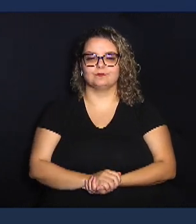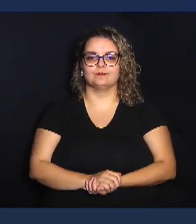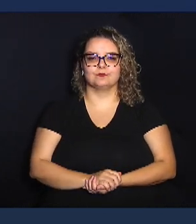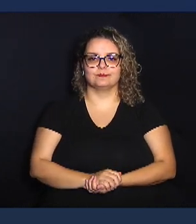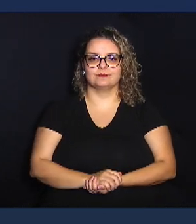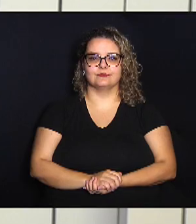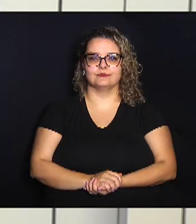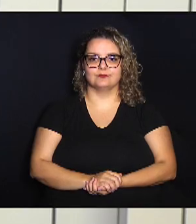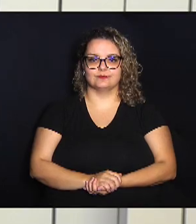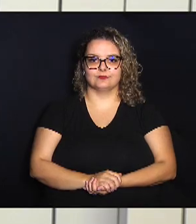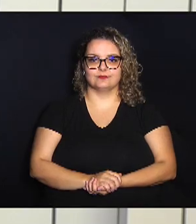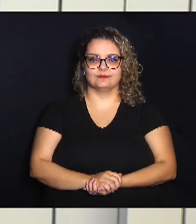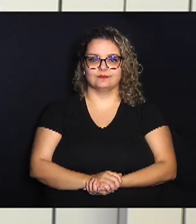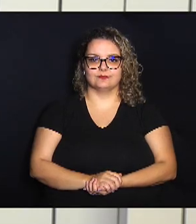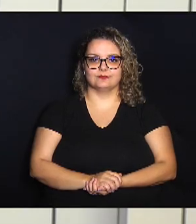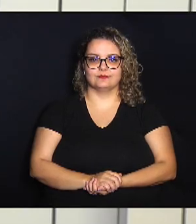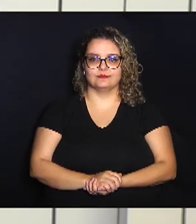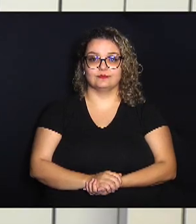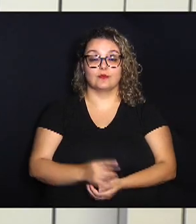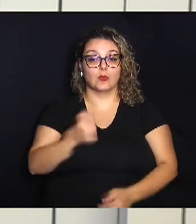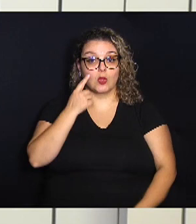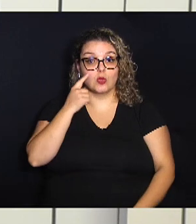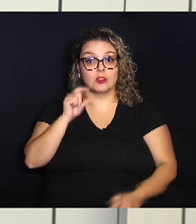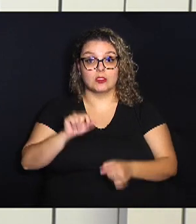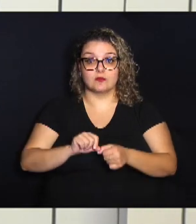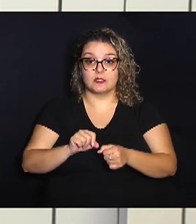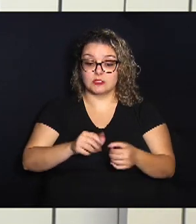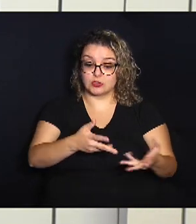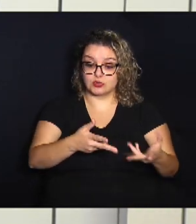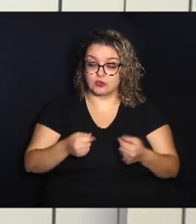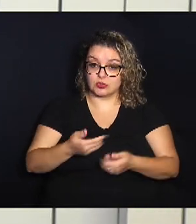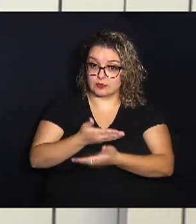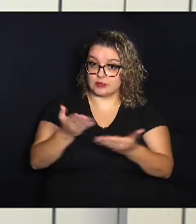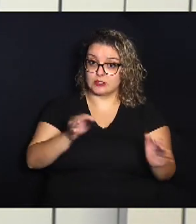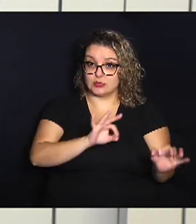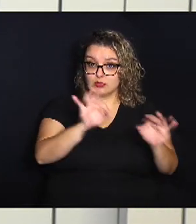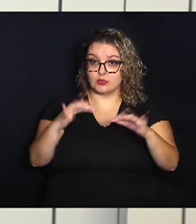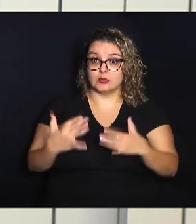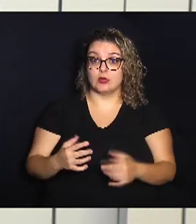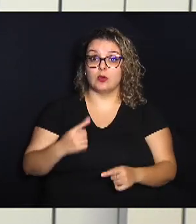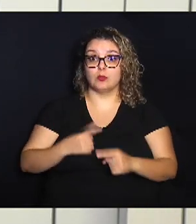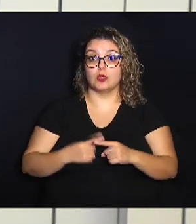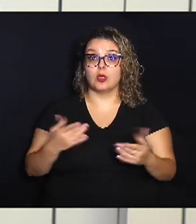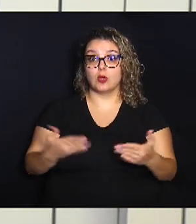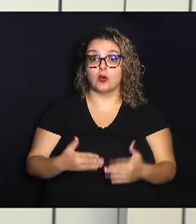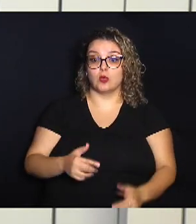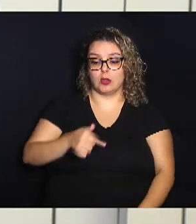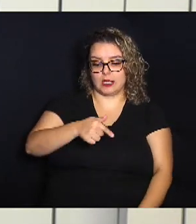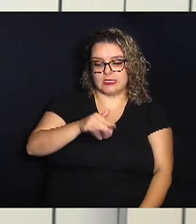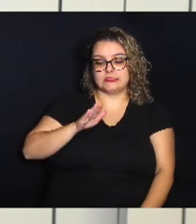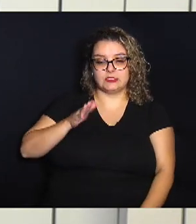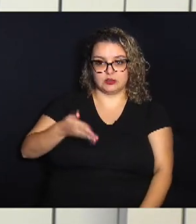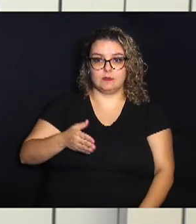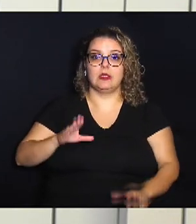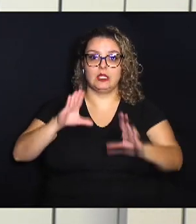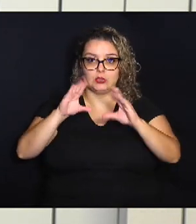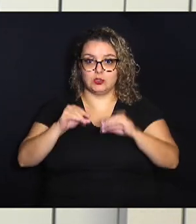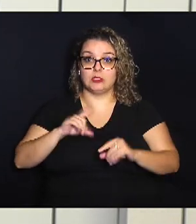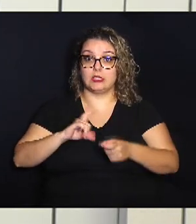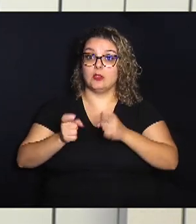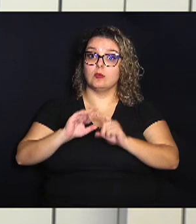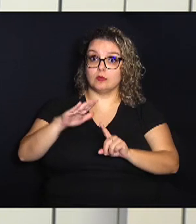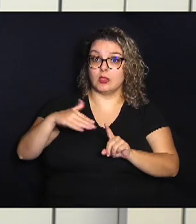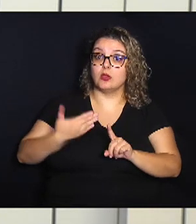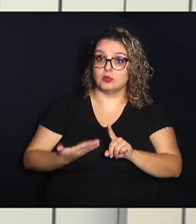Campinas. E olha só, eu tenho um convite a fazer a você que está nos acompanhando, porque hoje às 7h30 da noite tem reunião